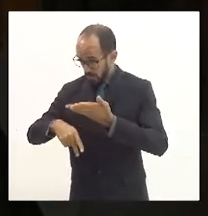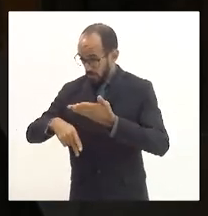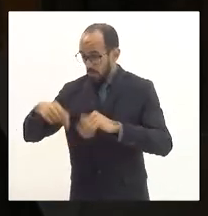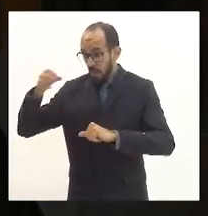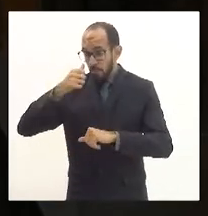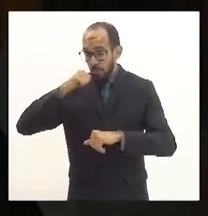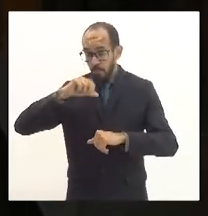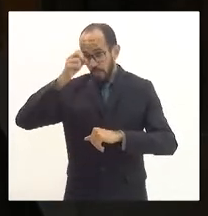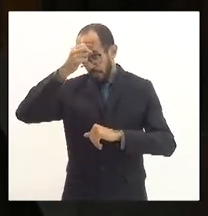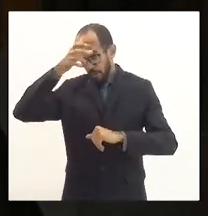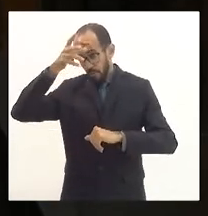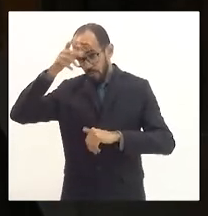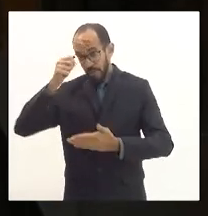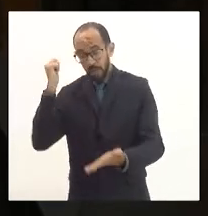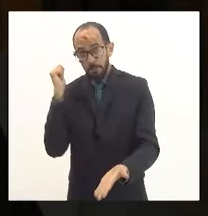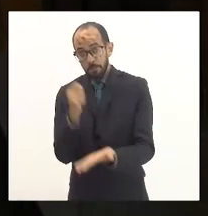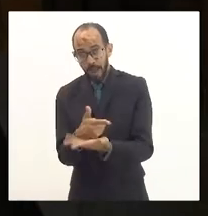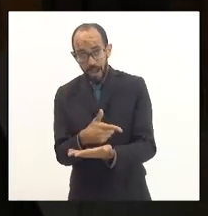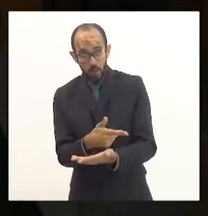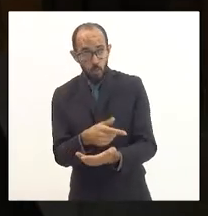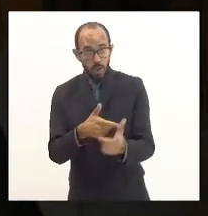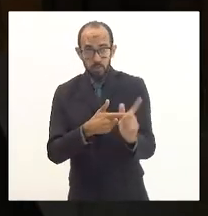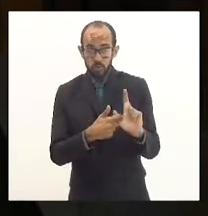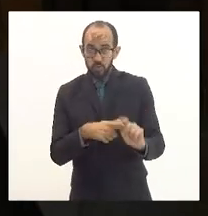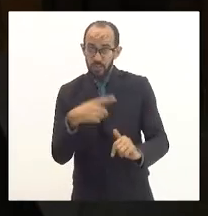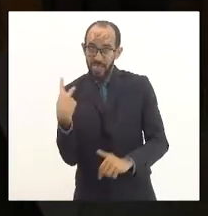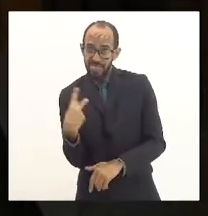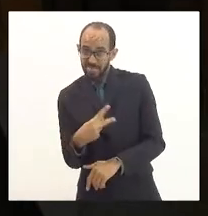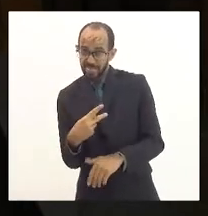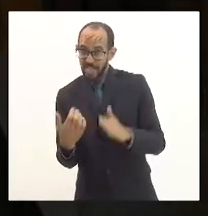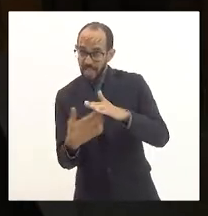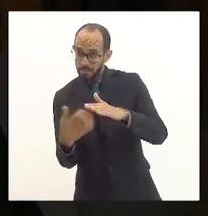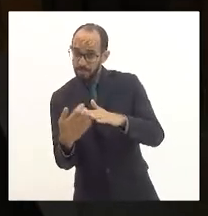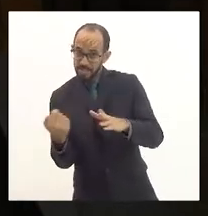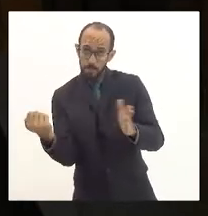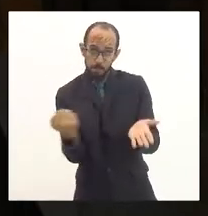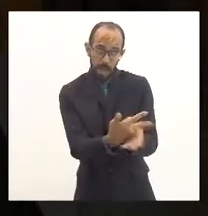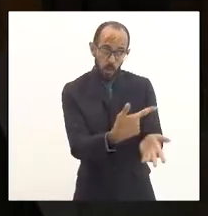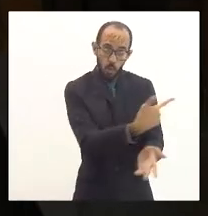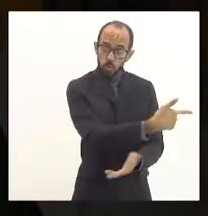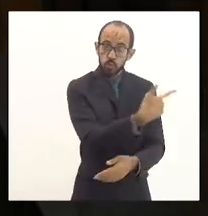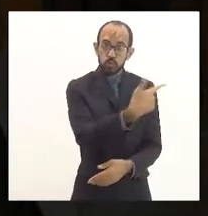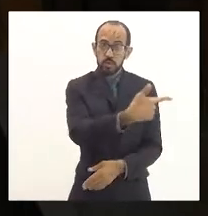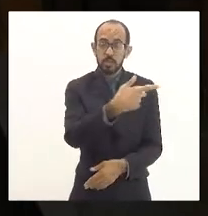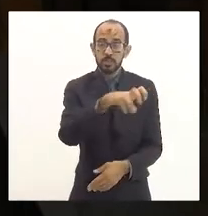pessoal paga mais de 250 mil reais com cheque da empresa vencedora